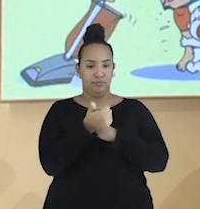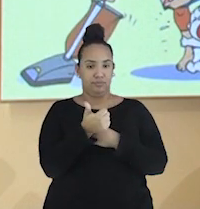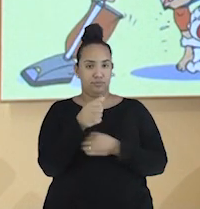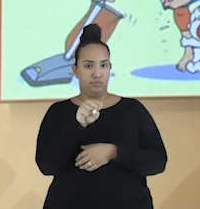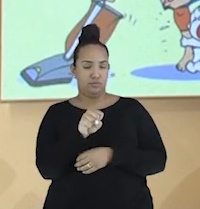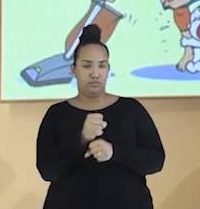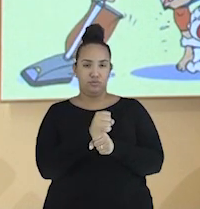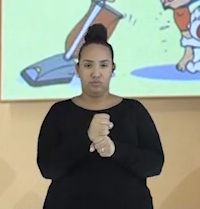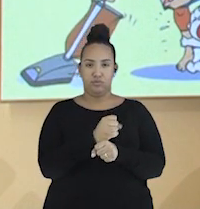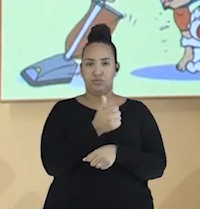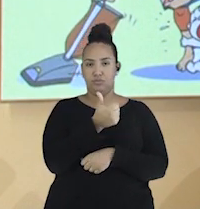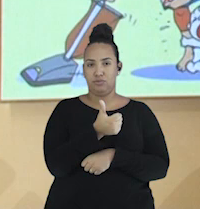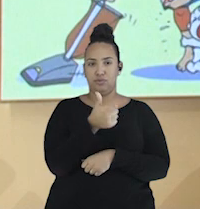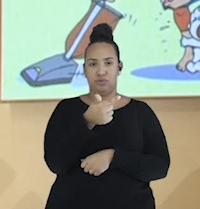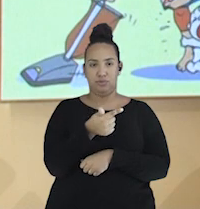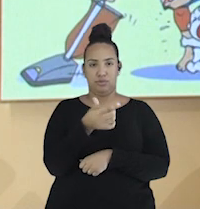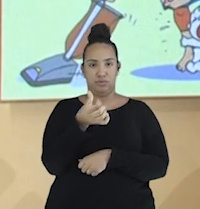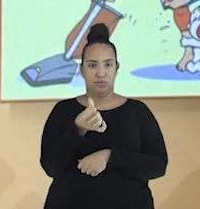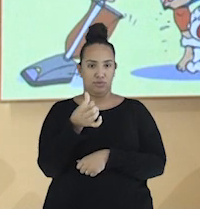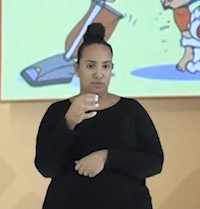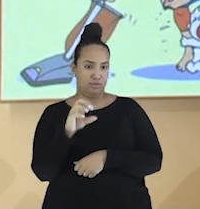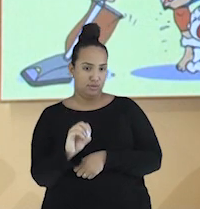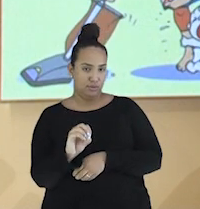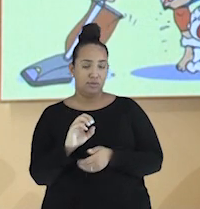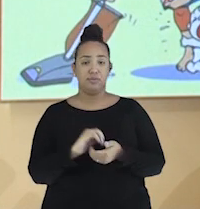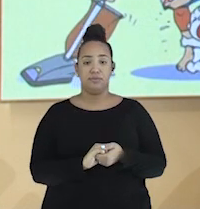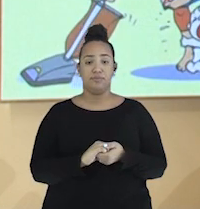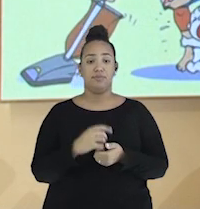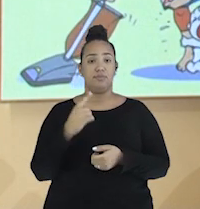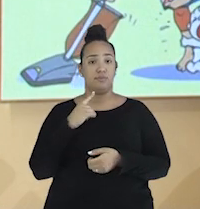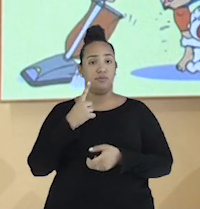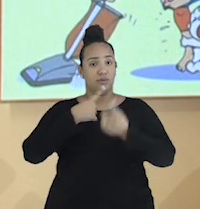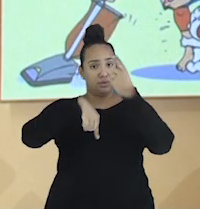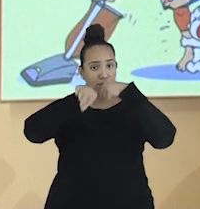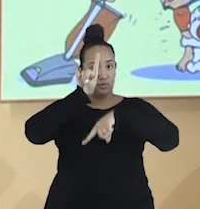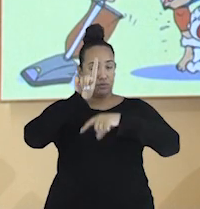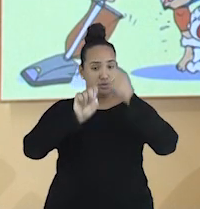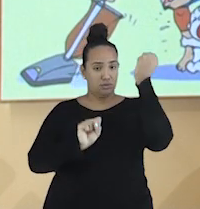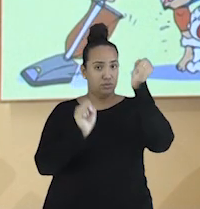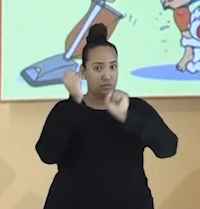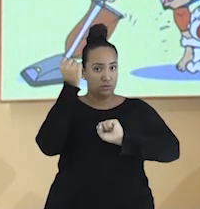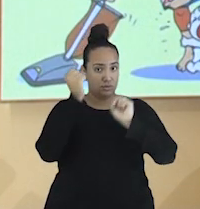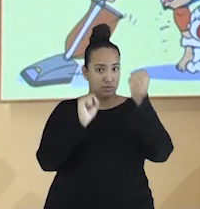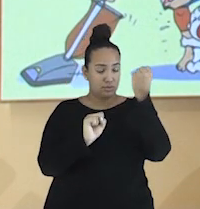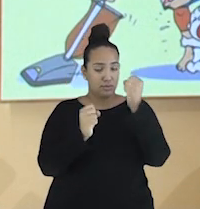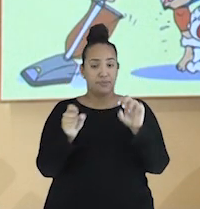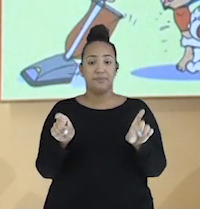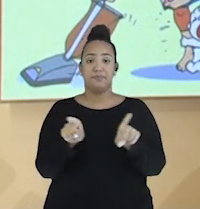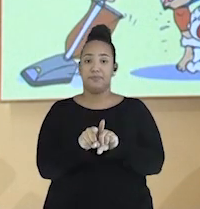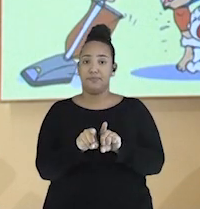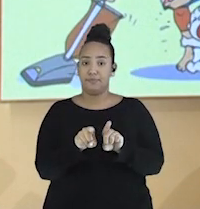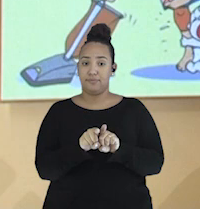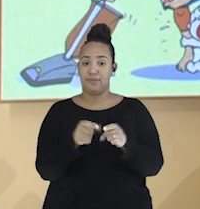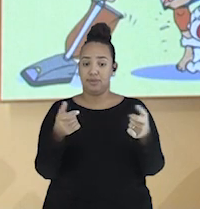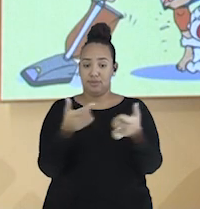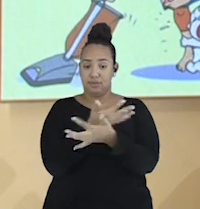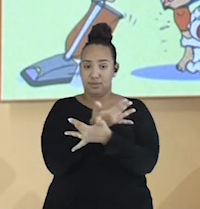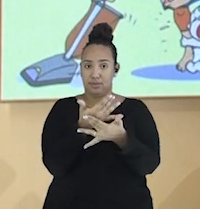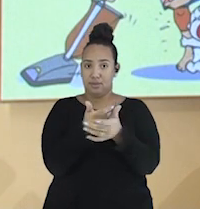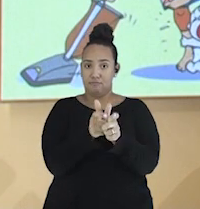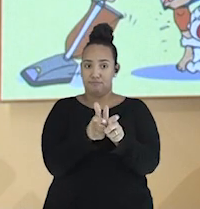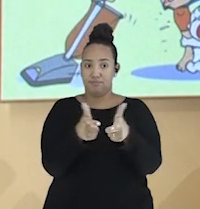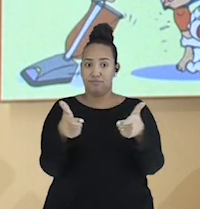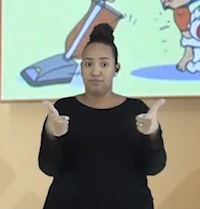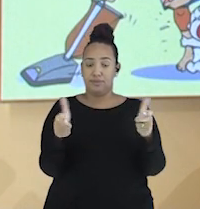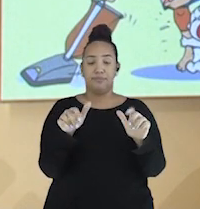por volta de 1760, com a Revolução Industrial, e o inevitável crescimento das